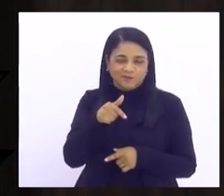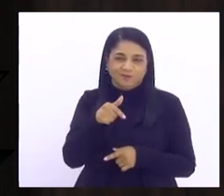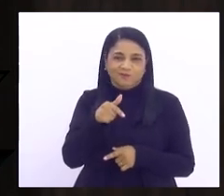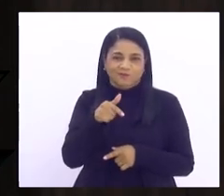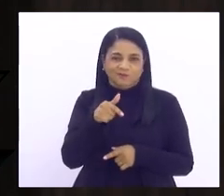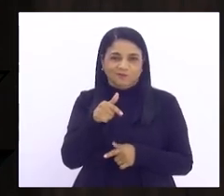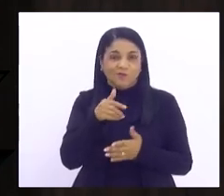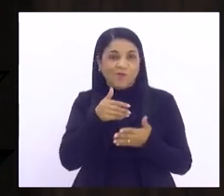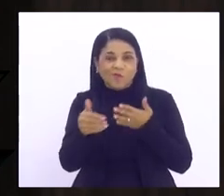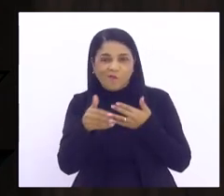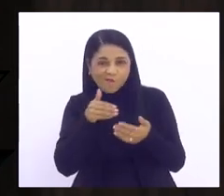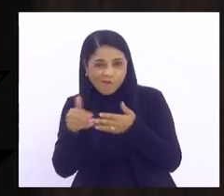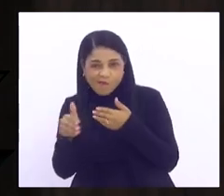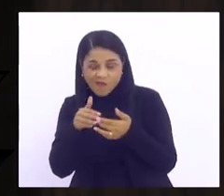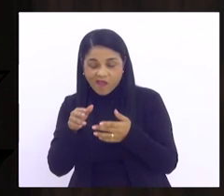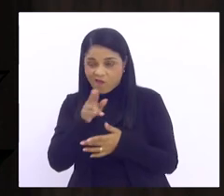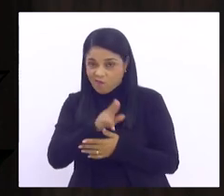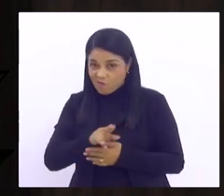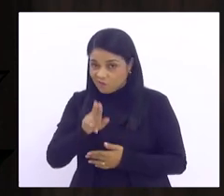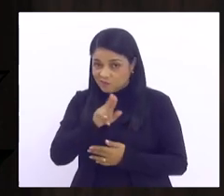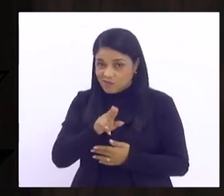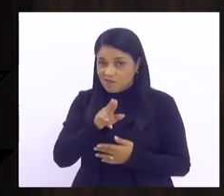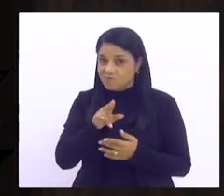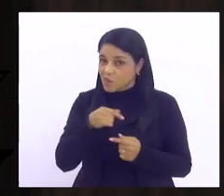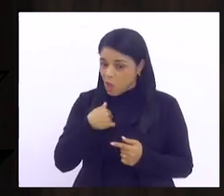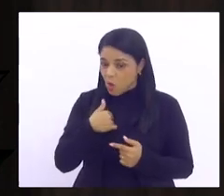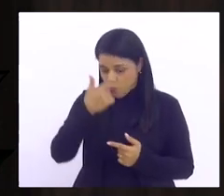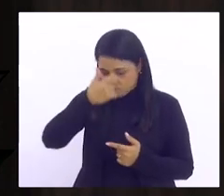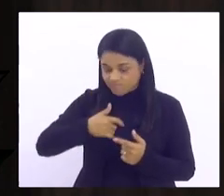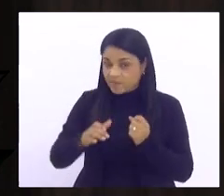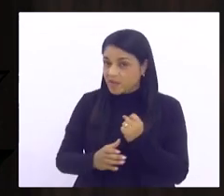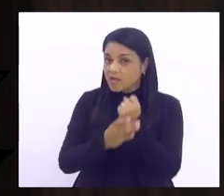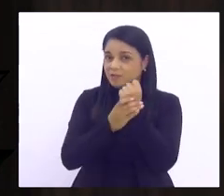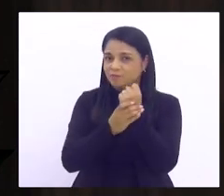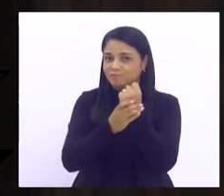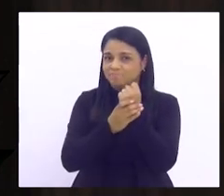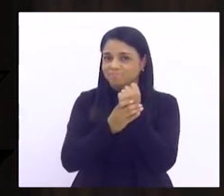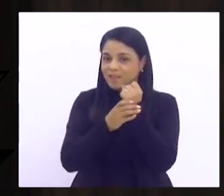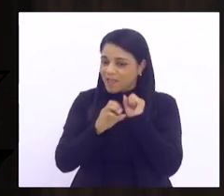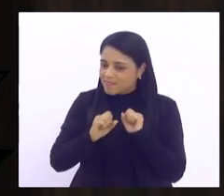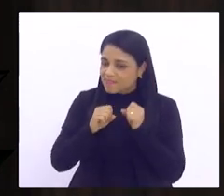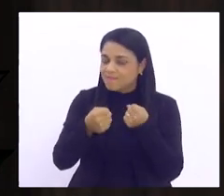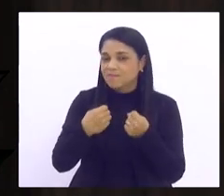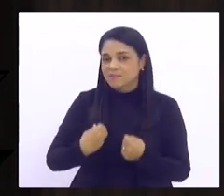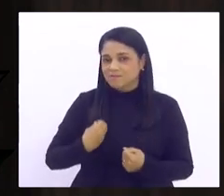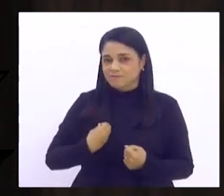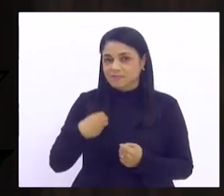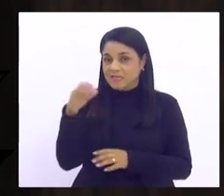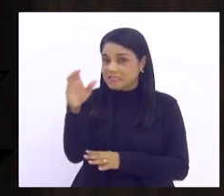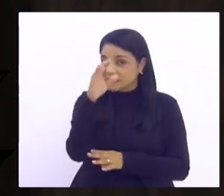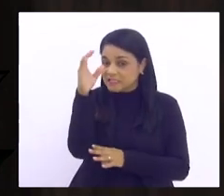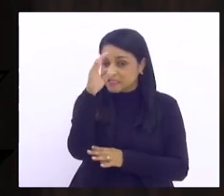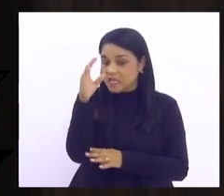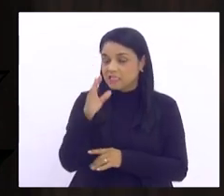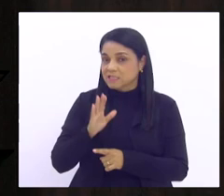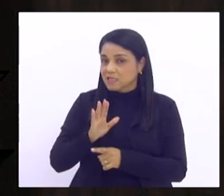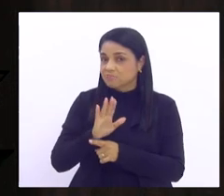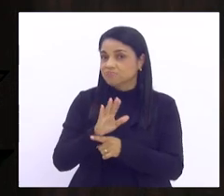que nós tentemos utilizar aqui, eu lhes garanto, serão favoráveis à vida. A ciência está favorável à vida.